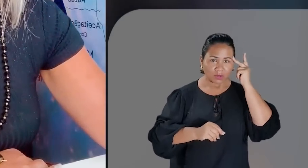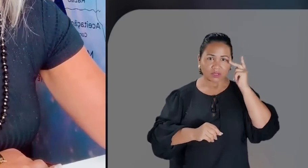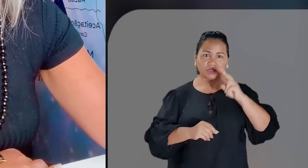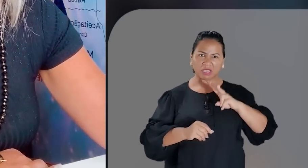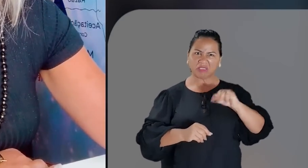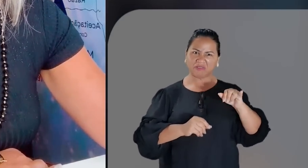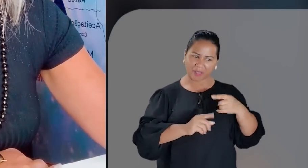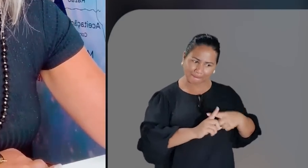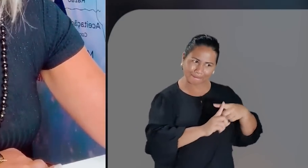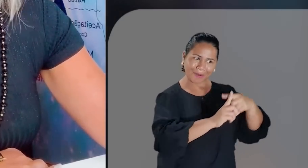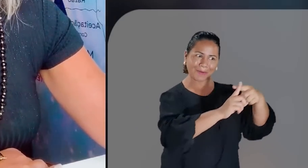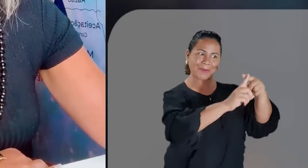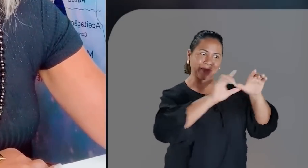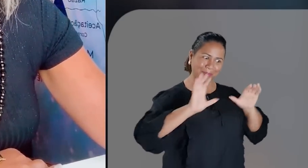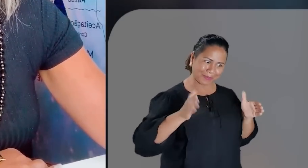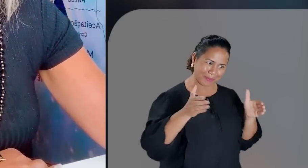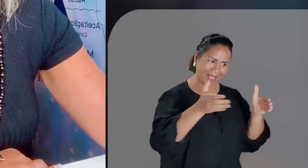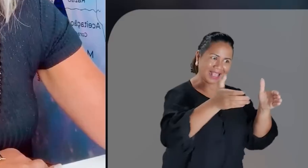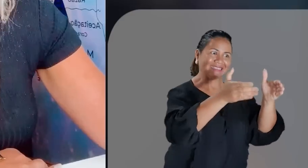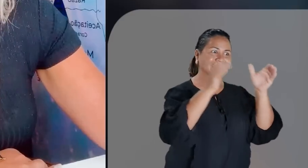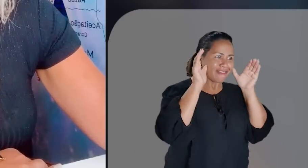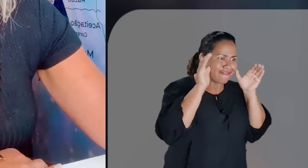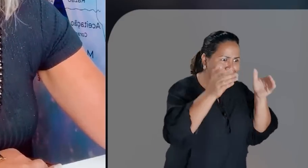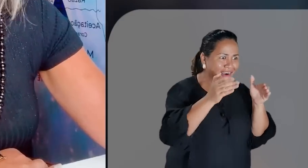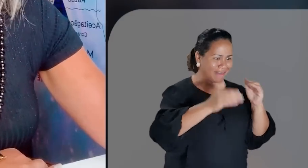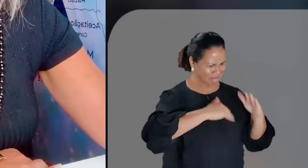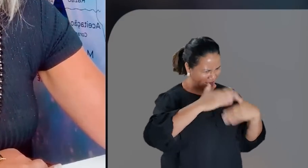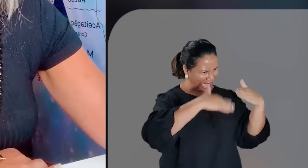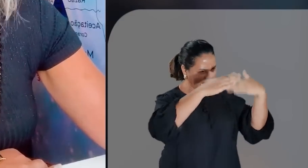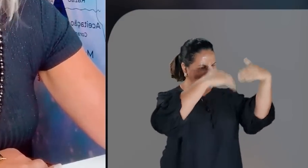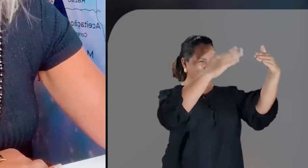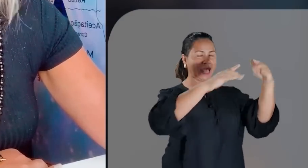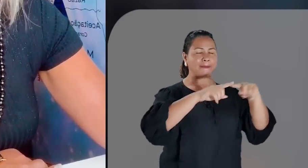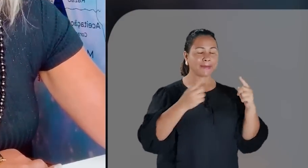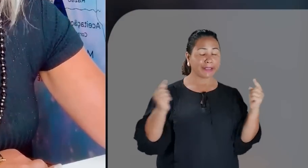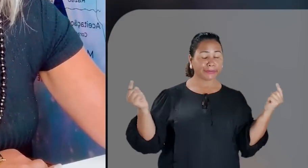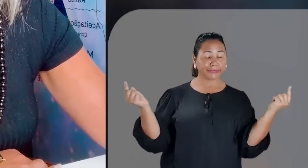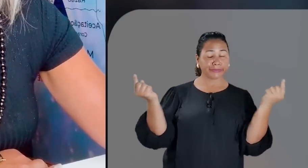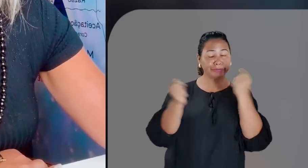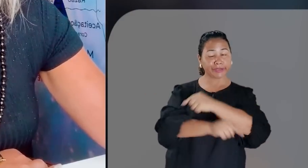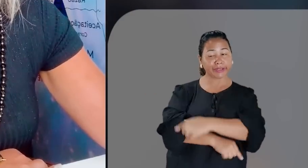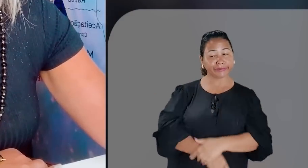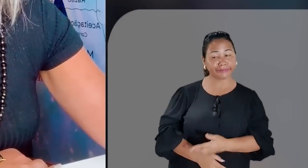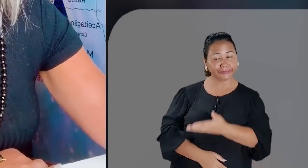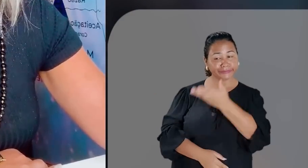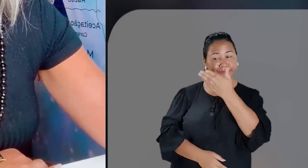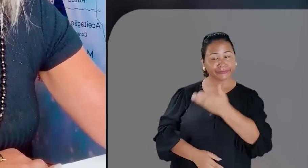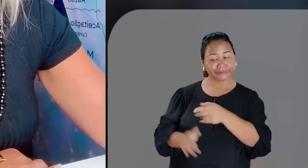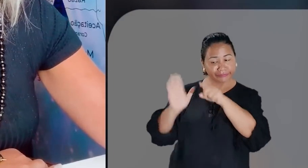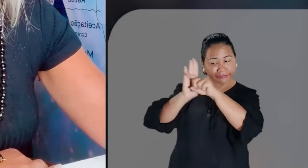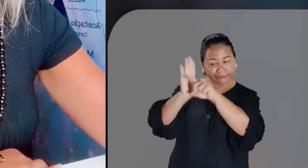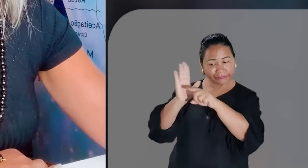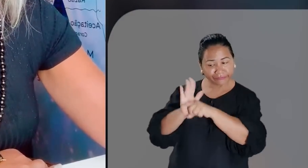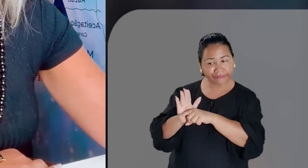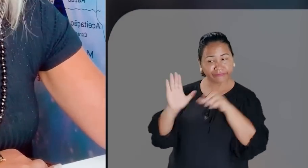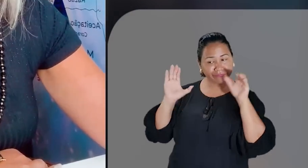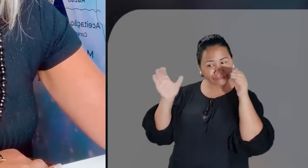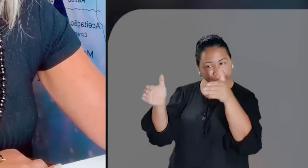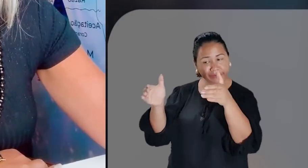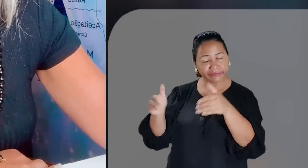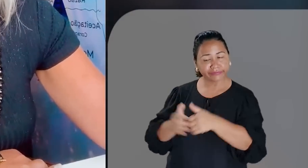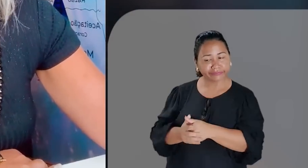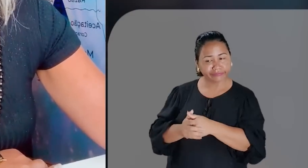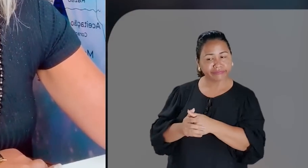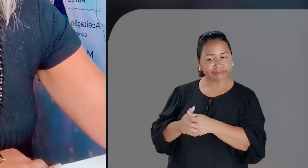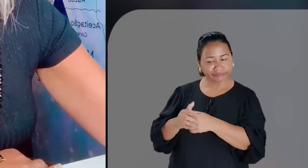a isso tá nadando na felicidade, na alegria, na prosperidade, impossível. Não existe nenhuma possibilidade, é causa e